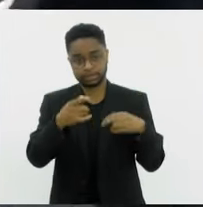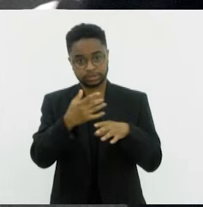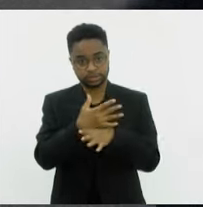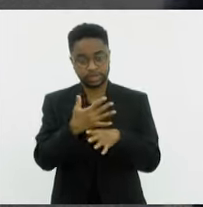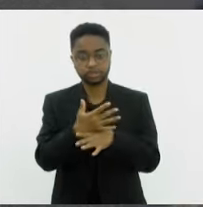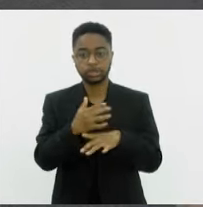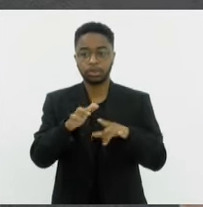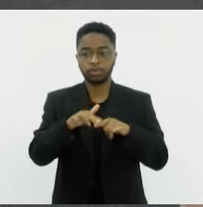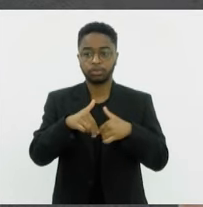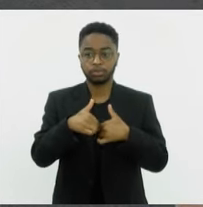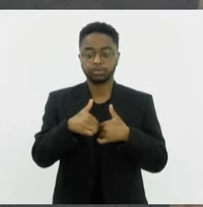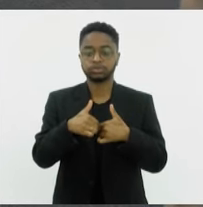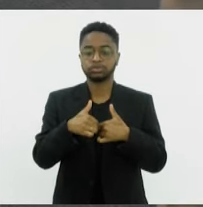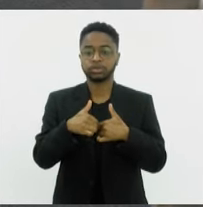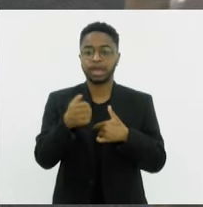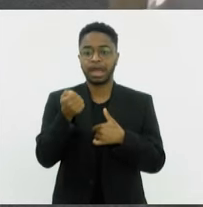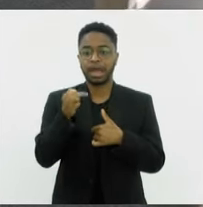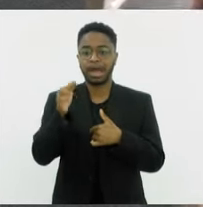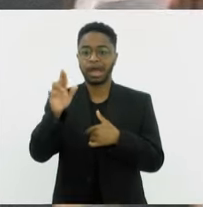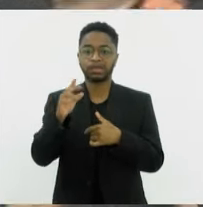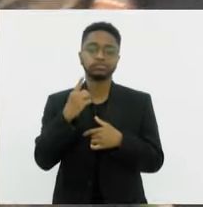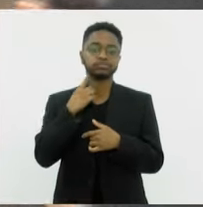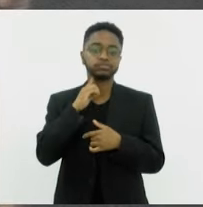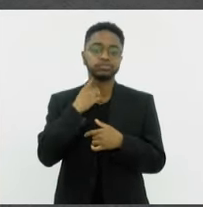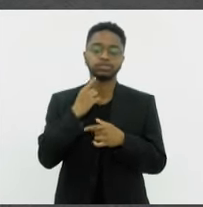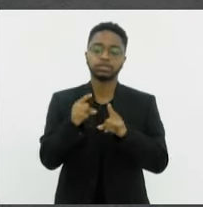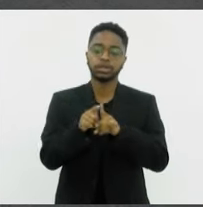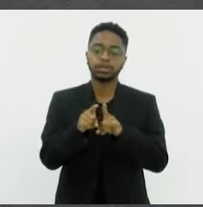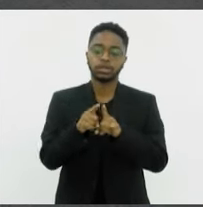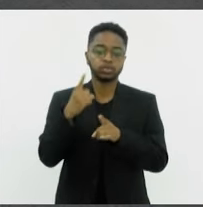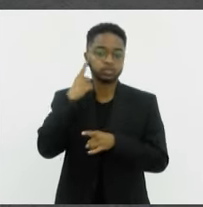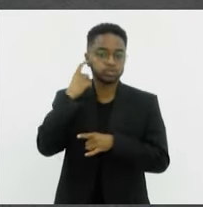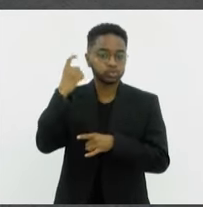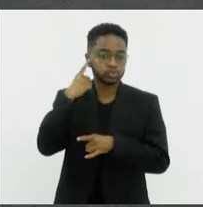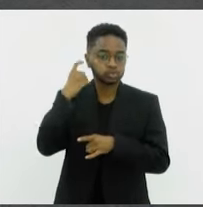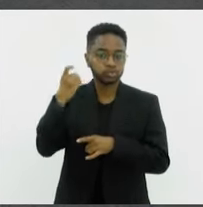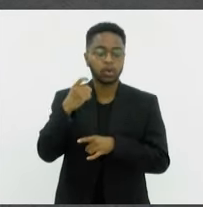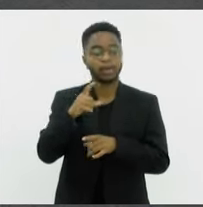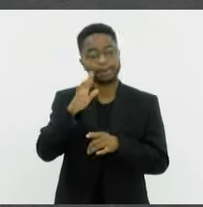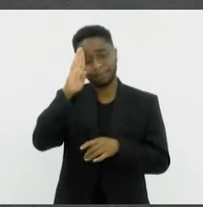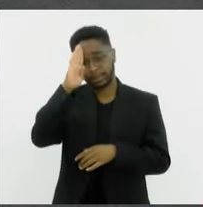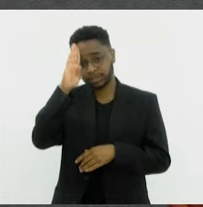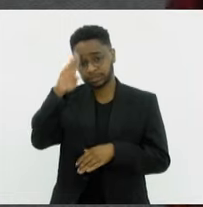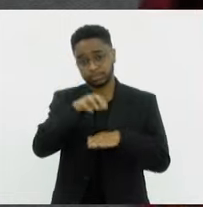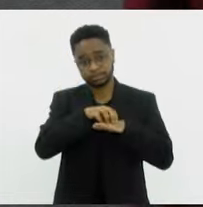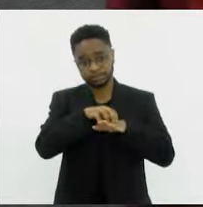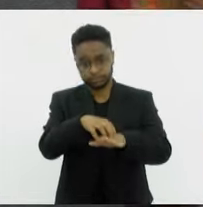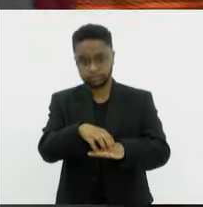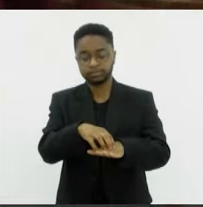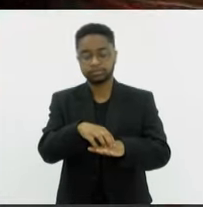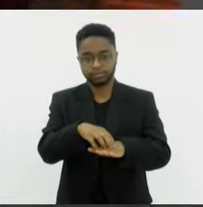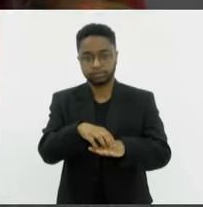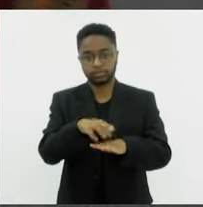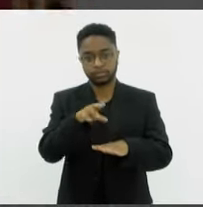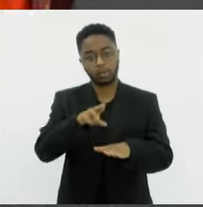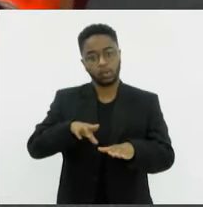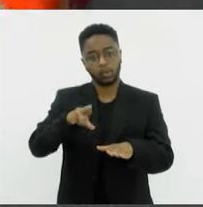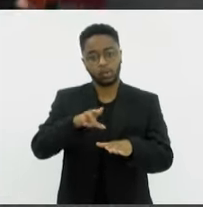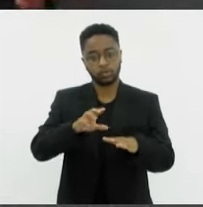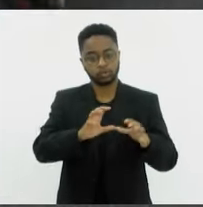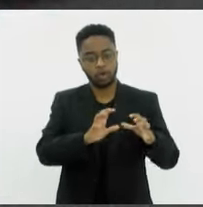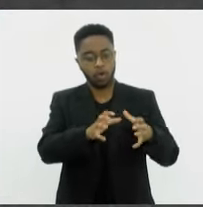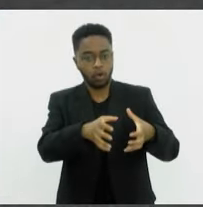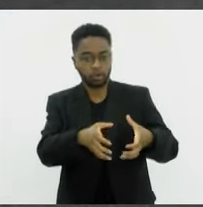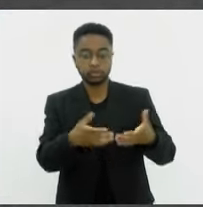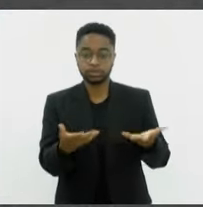pela poluição sonora são os meios de transporte, sobretudo os meios de transporte sobre rodas. Então, toda